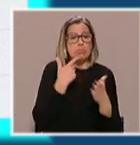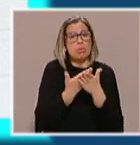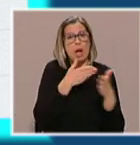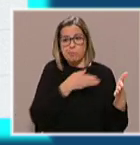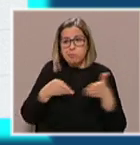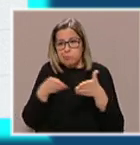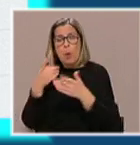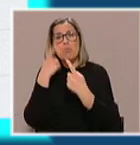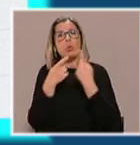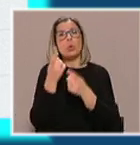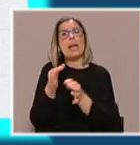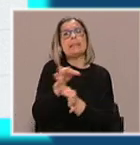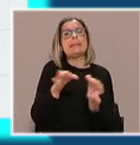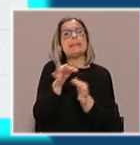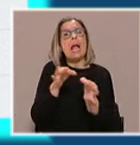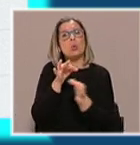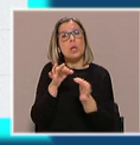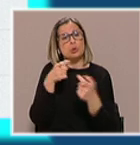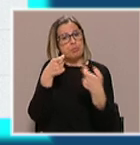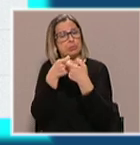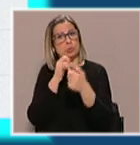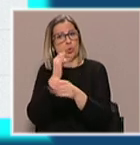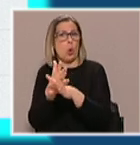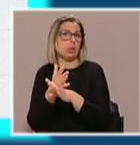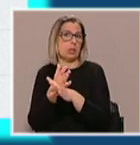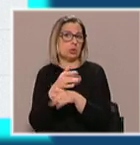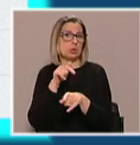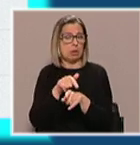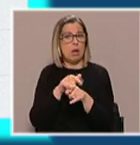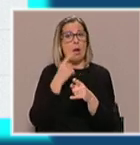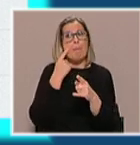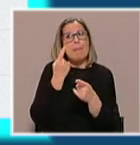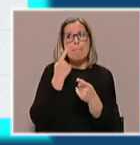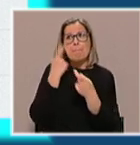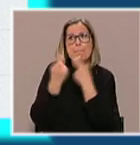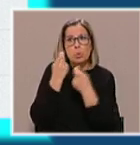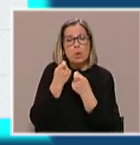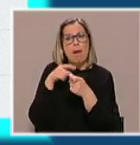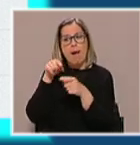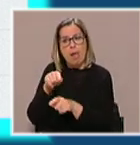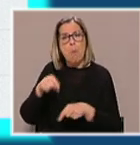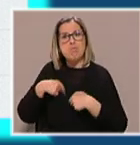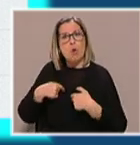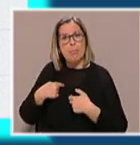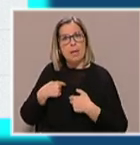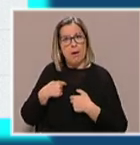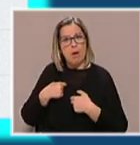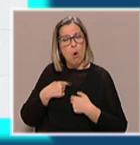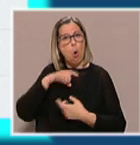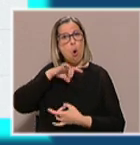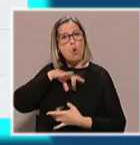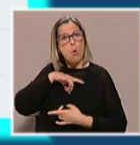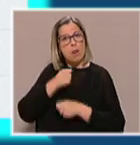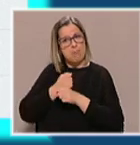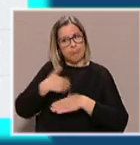células-alvo, estimulando assim a outras glândulas endócrinas produzirem as suas próprias hormonas. E devido a esta